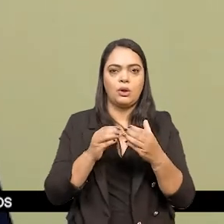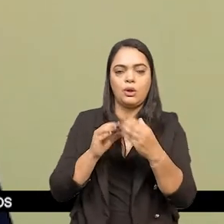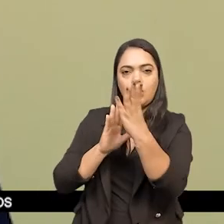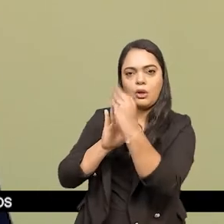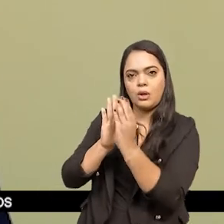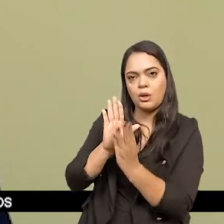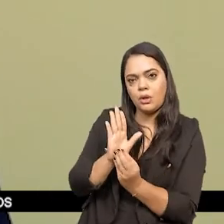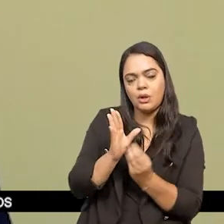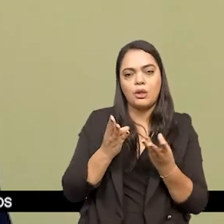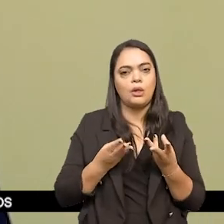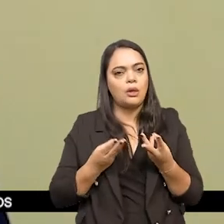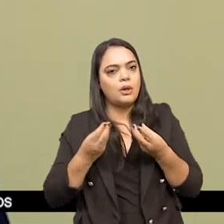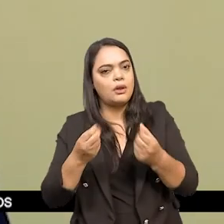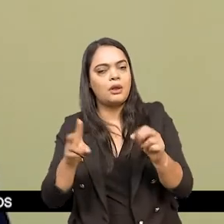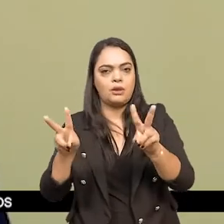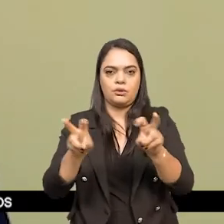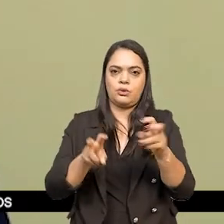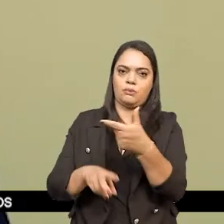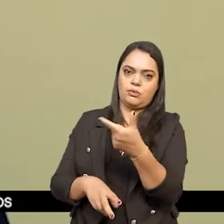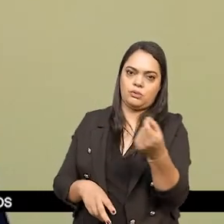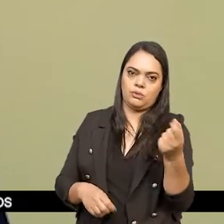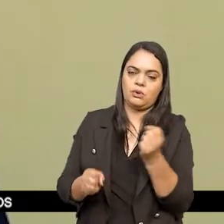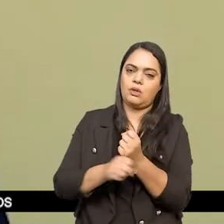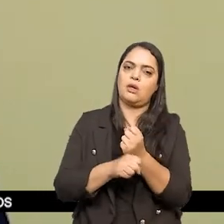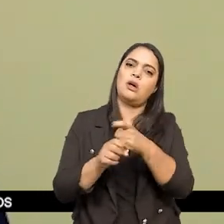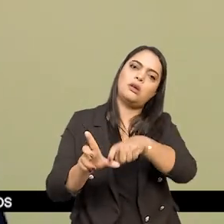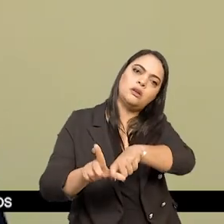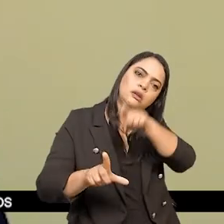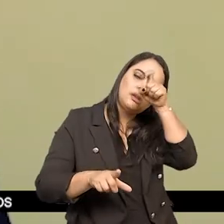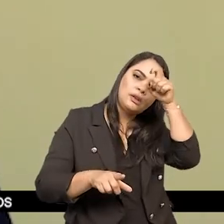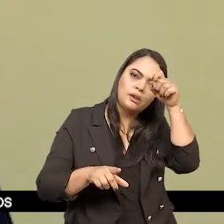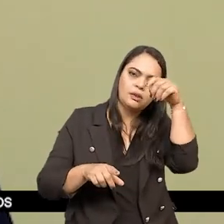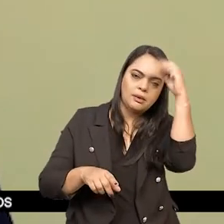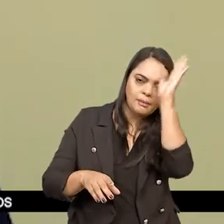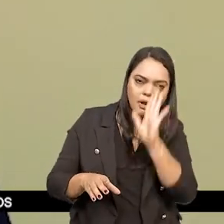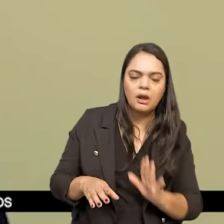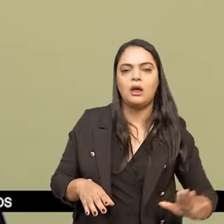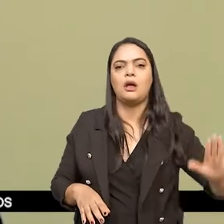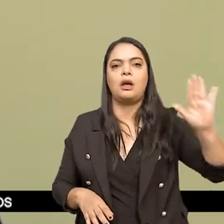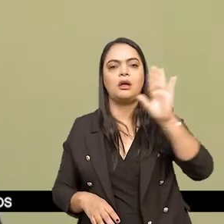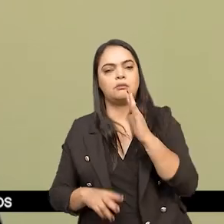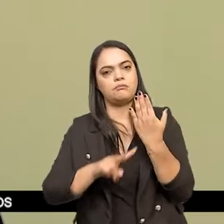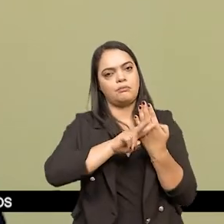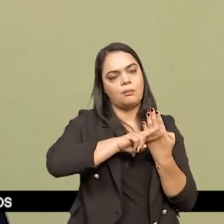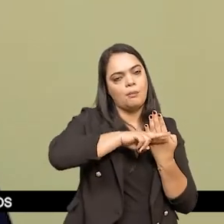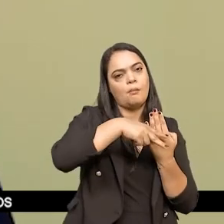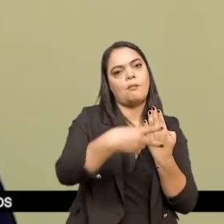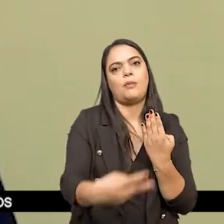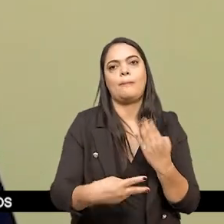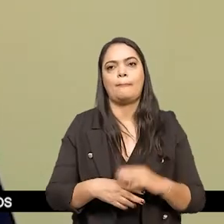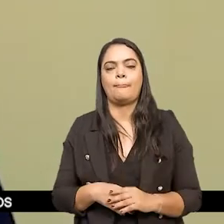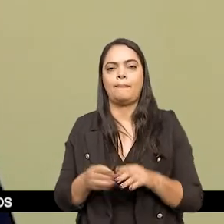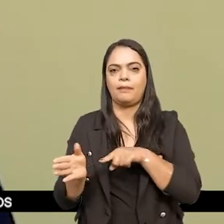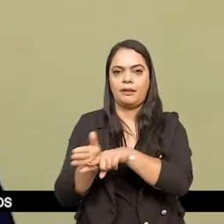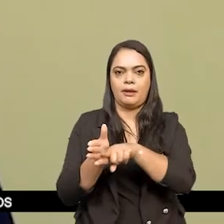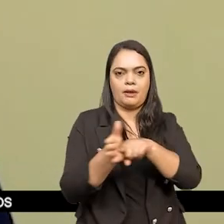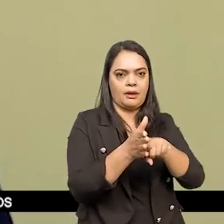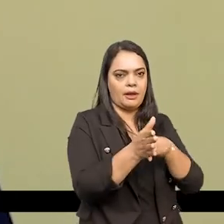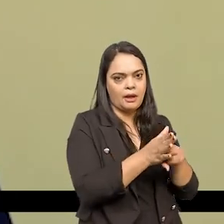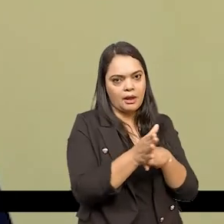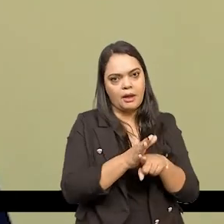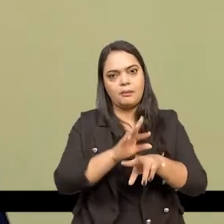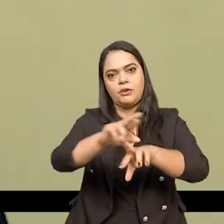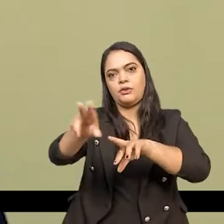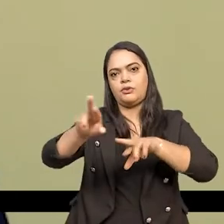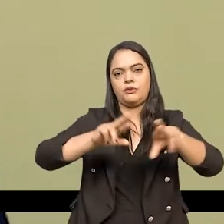de qualidade sobre os 200 anos de independência do Brasil e seus desdobramentos, analisados por